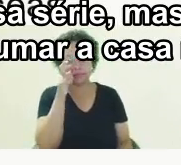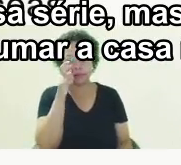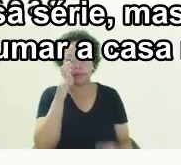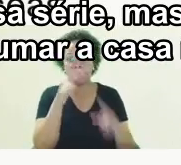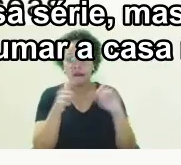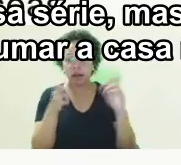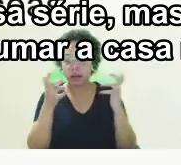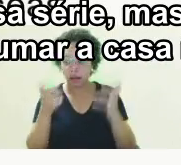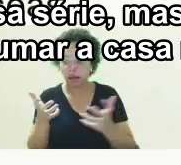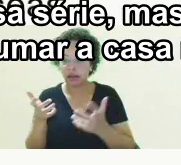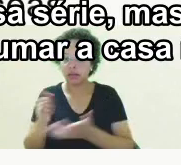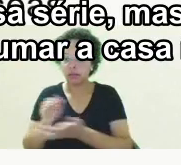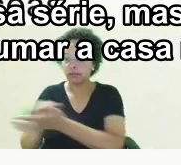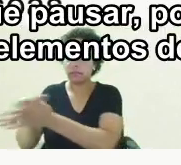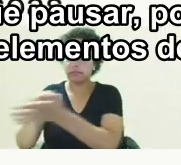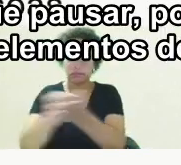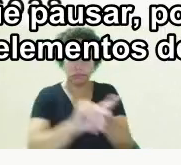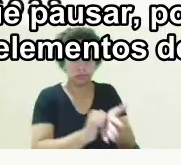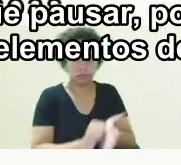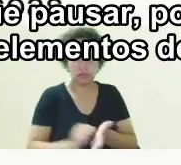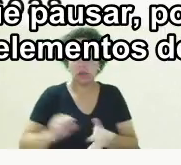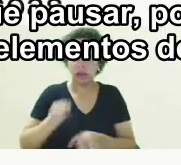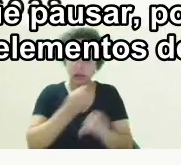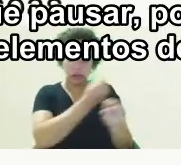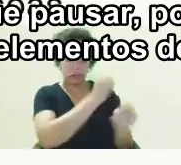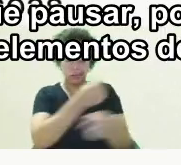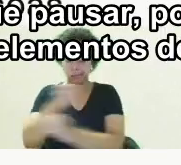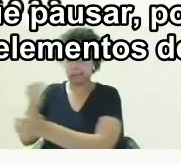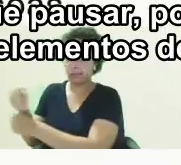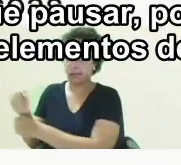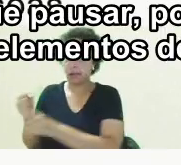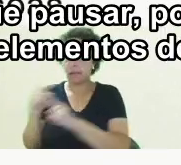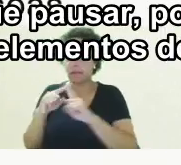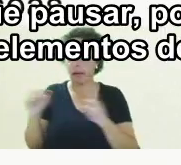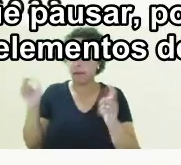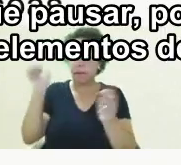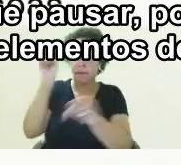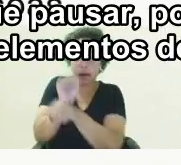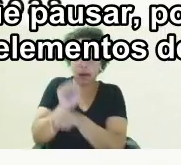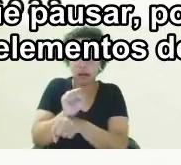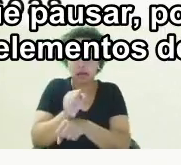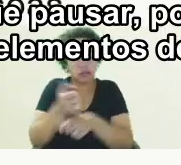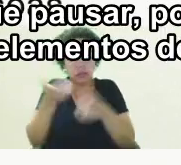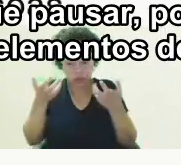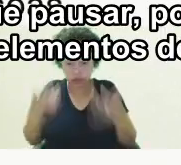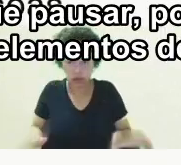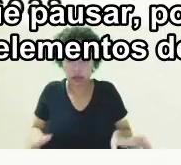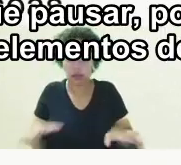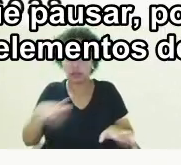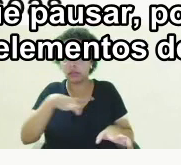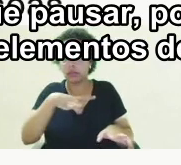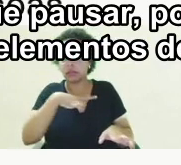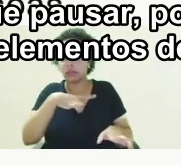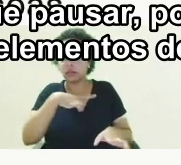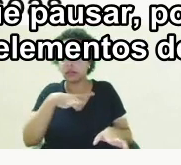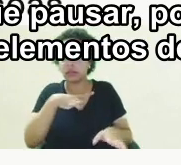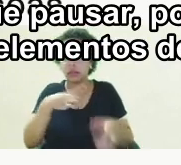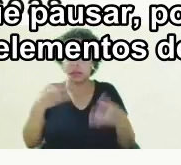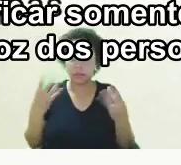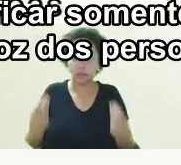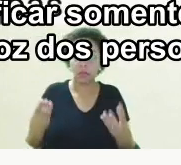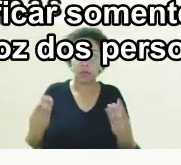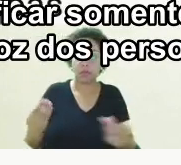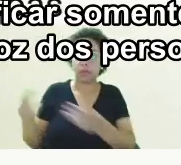louça, eu preciso arrumar a casa nesse momento, mas eu não quero ter que pausar, porque é uma série muito visual, tem vários elementos de ação ali